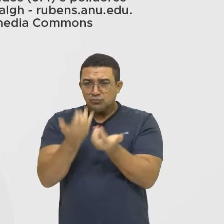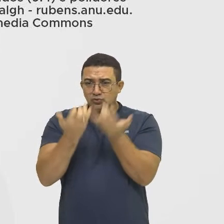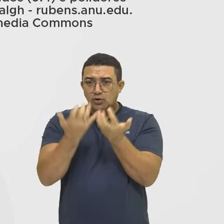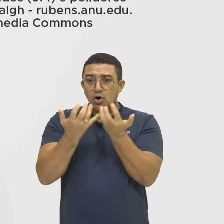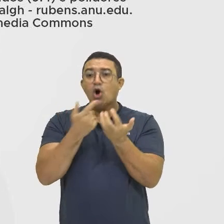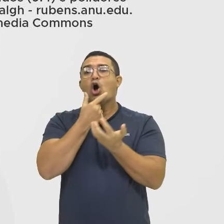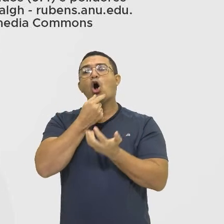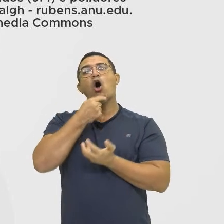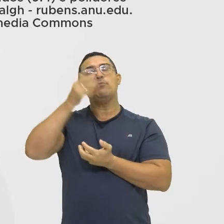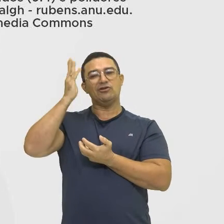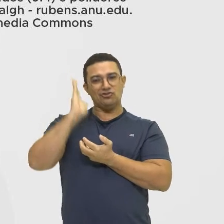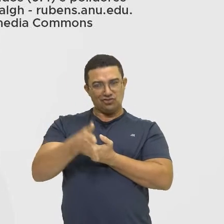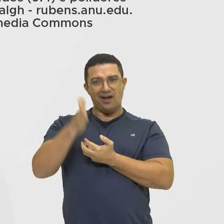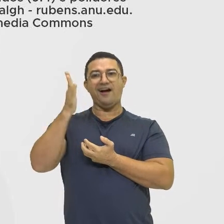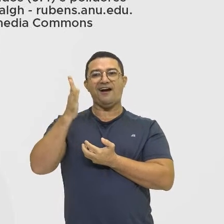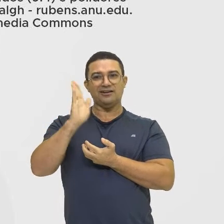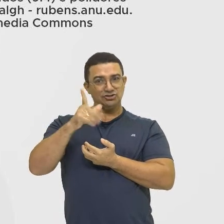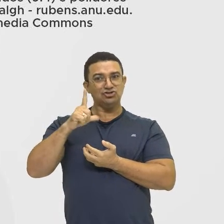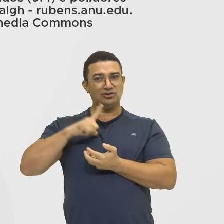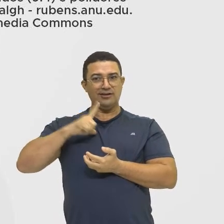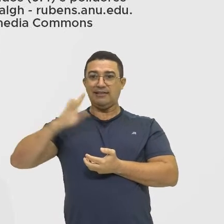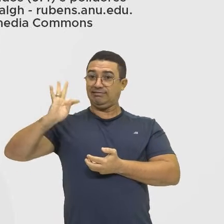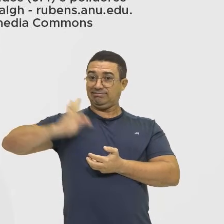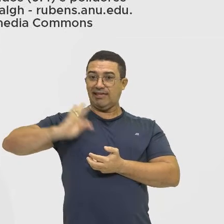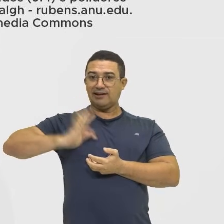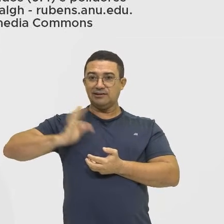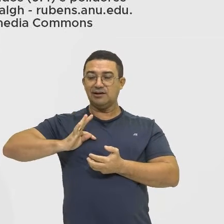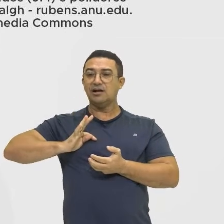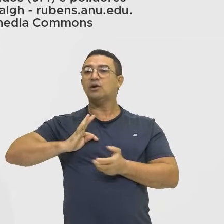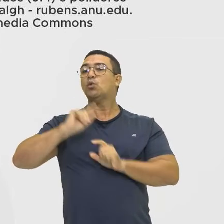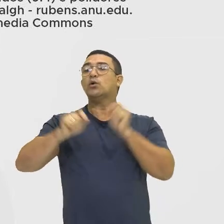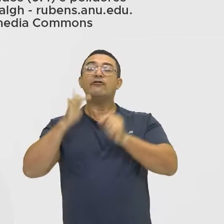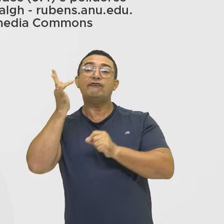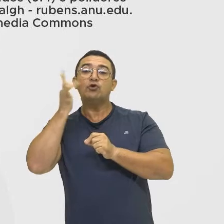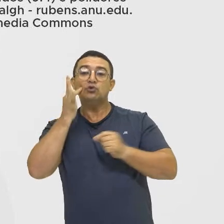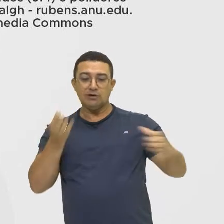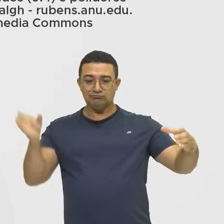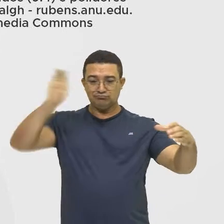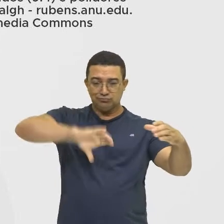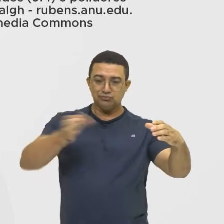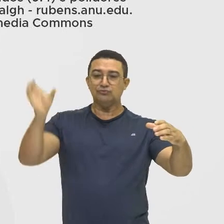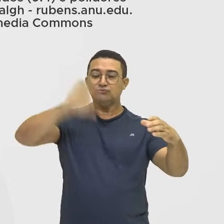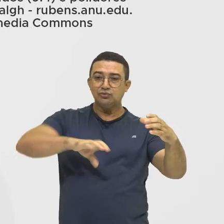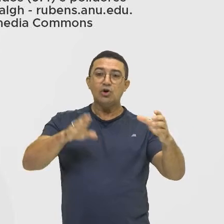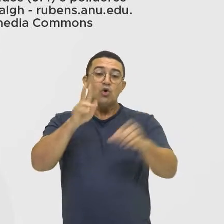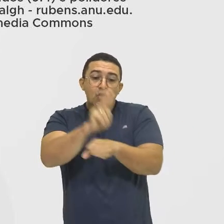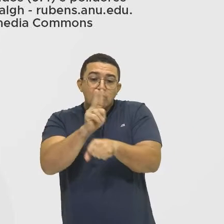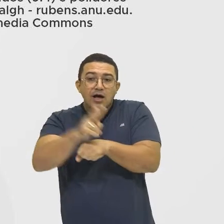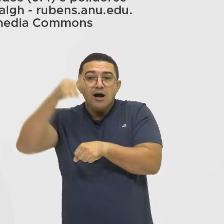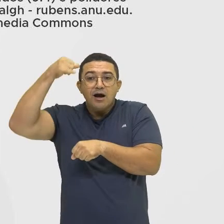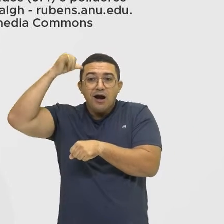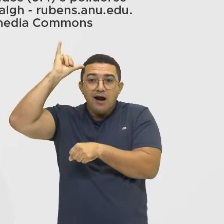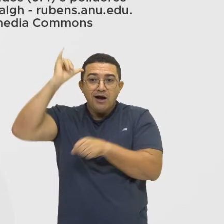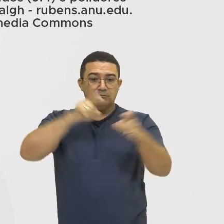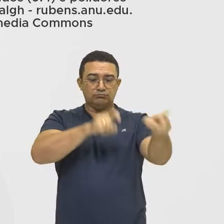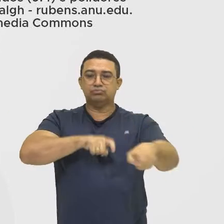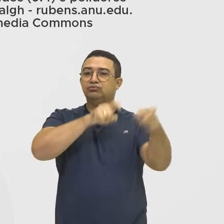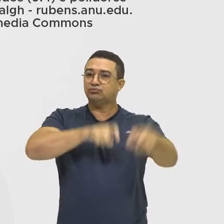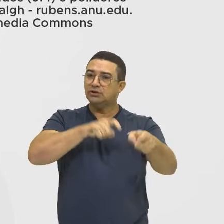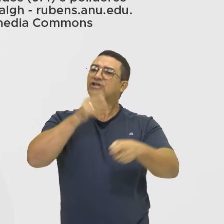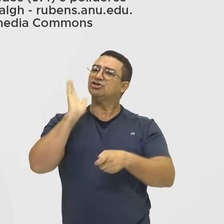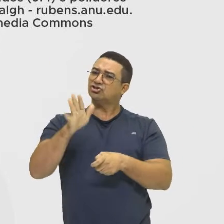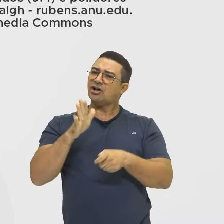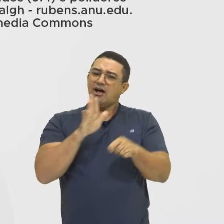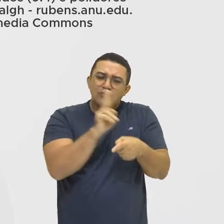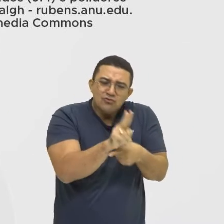algumas técnicas, principalmente a técnica da coleta, da pecuária, da agricultura. Eles já